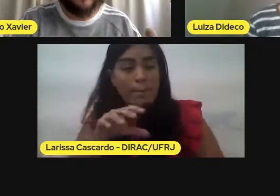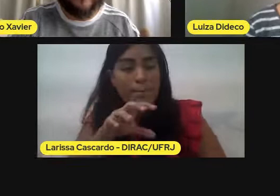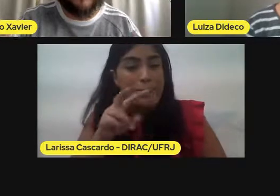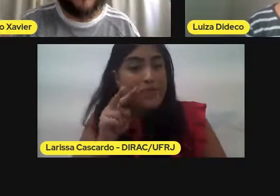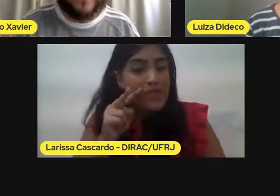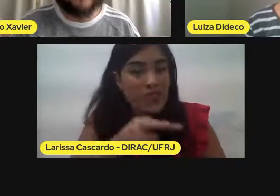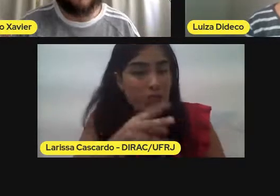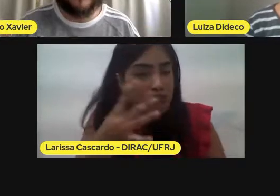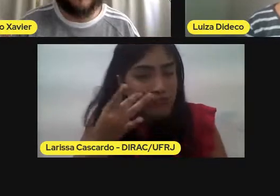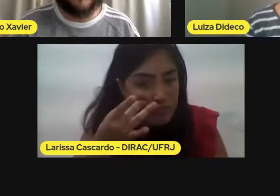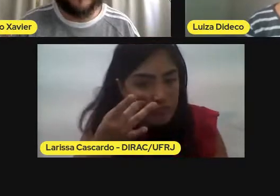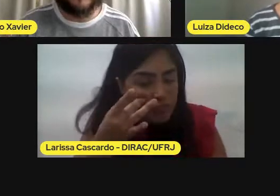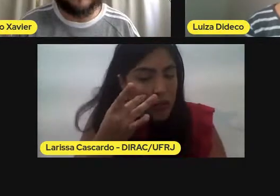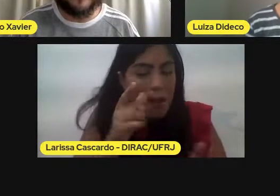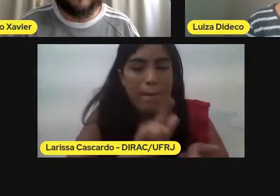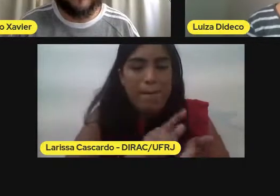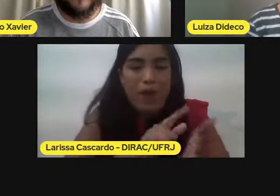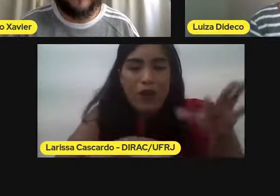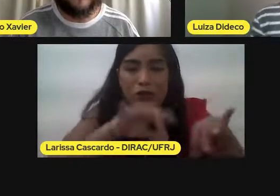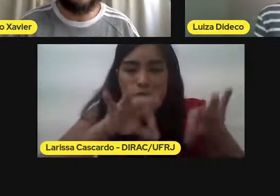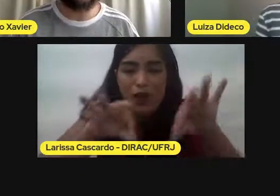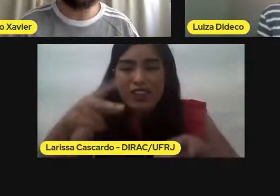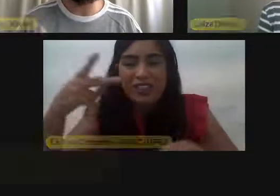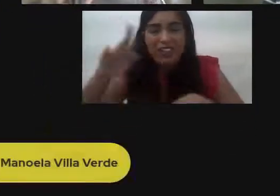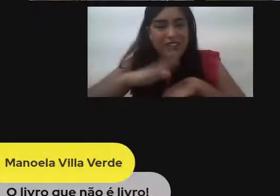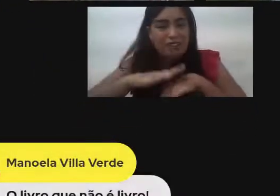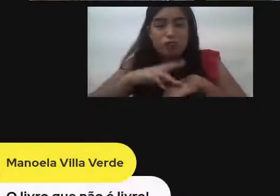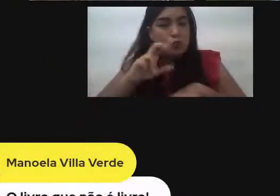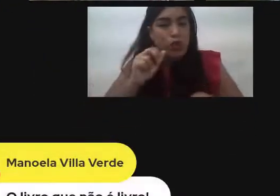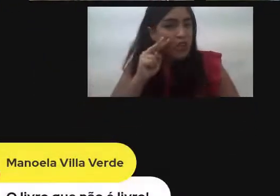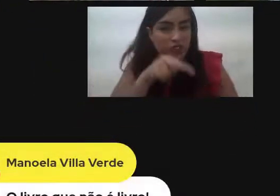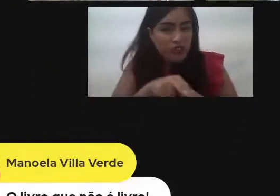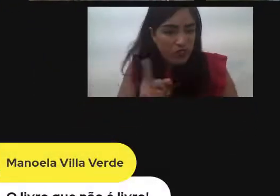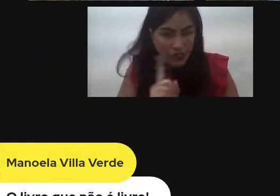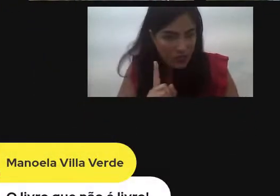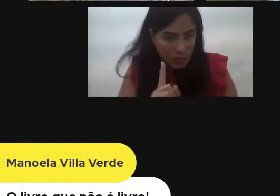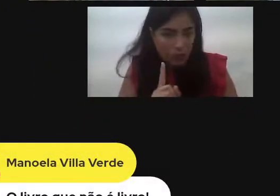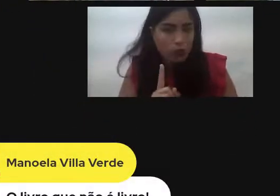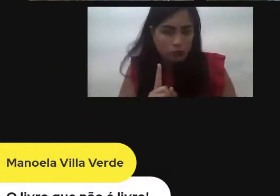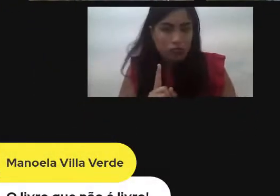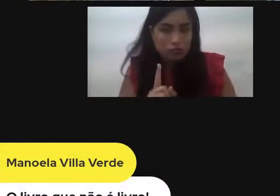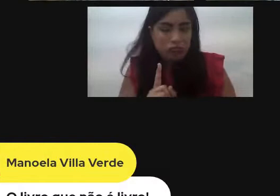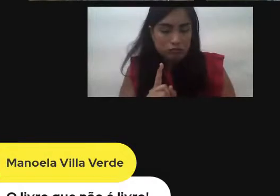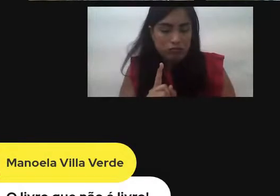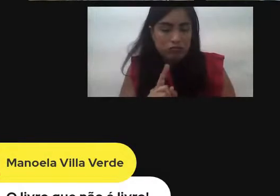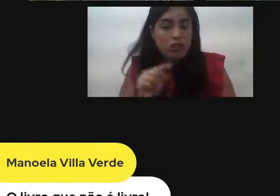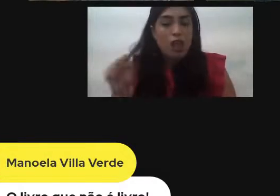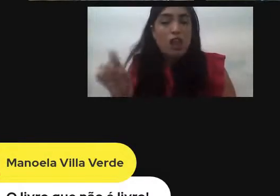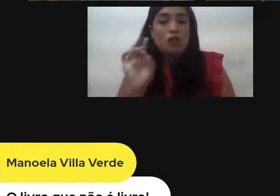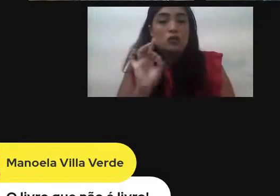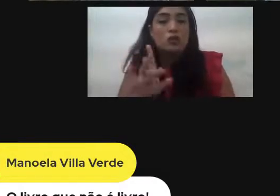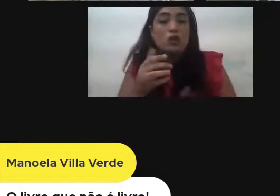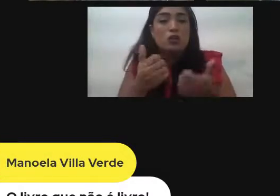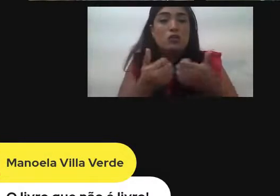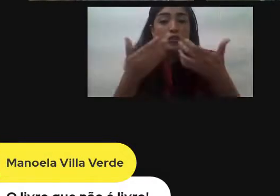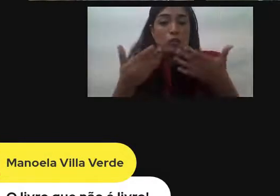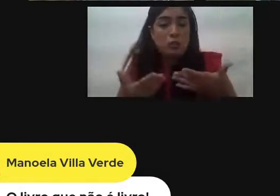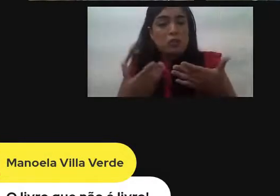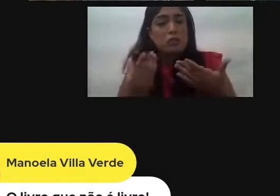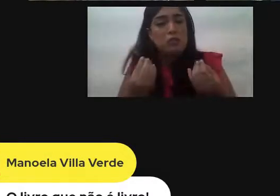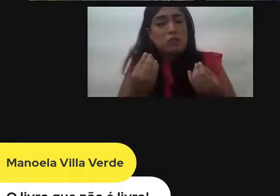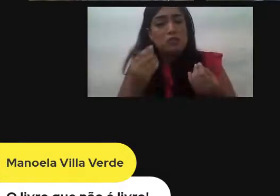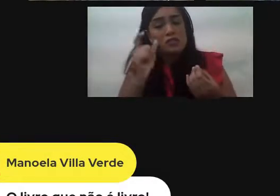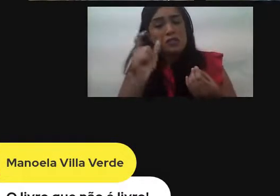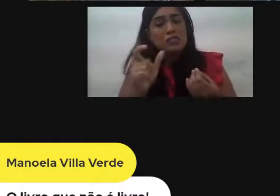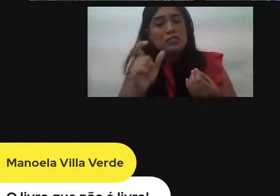e organizou a sua própria edição do livro do Desassossego, apresentando no prefácio uma justificativa muito interessante sobre